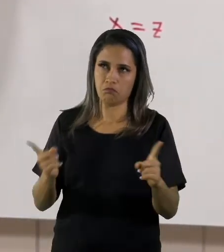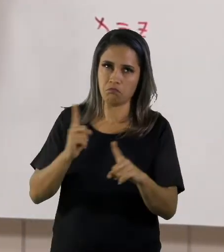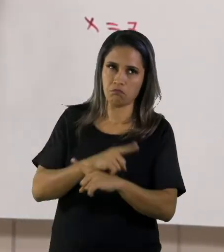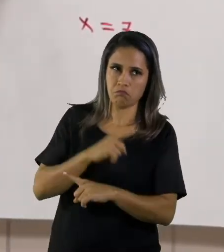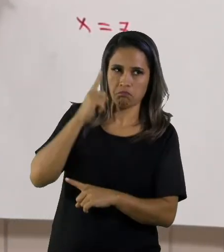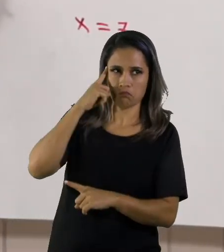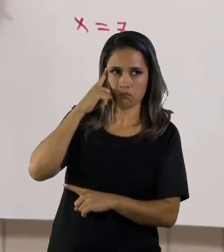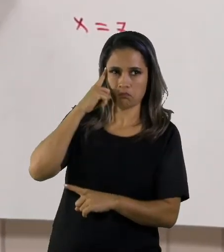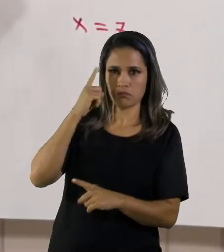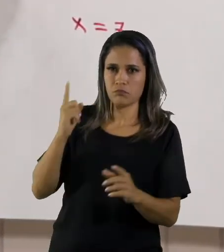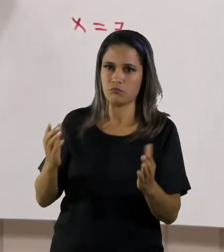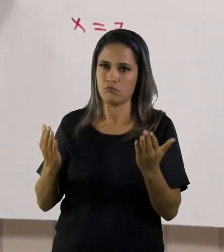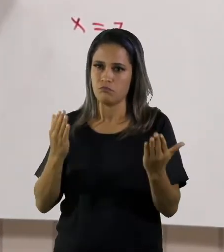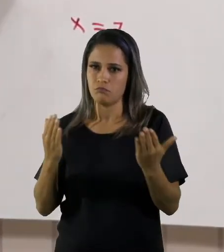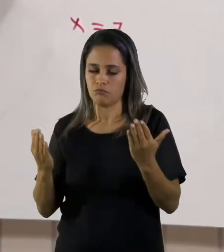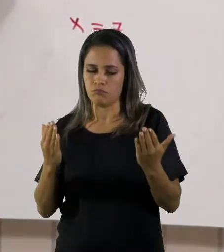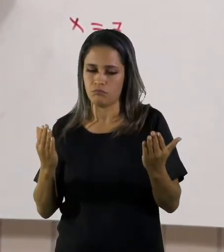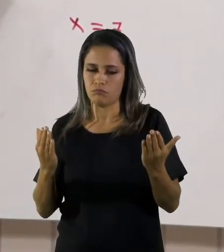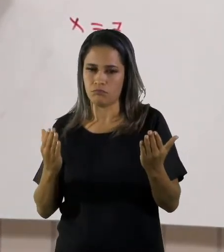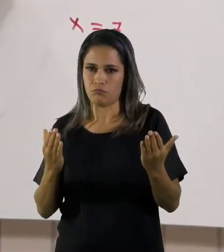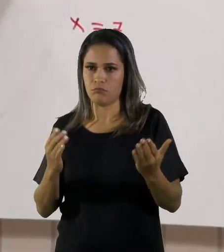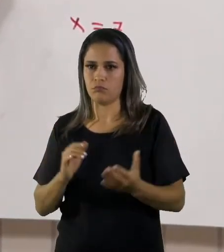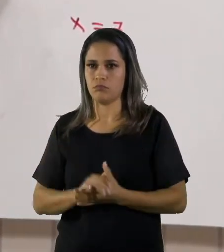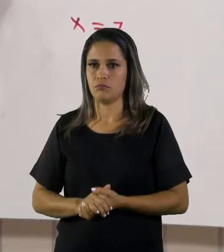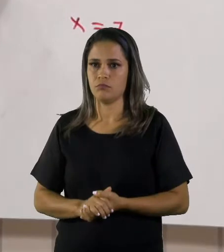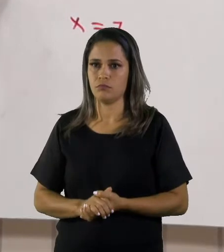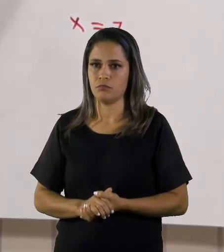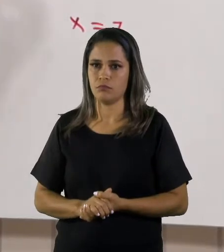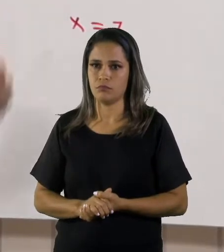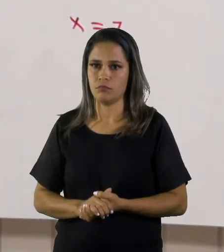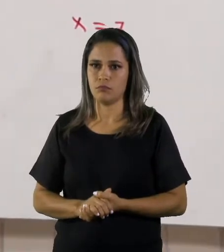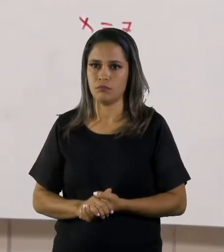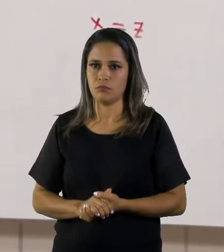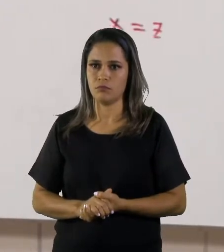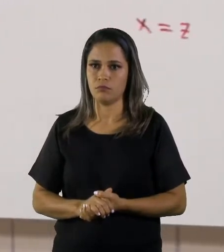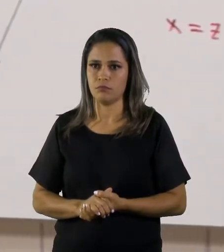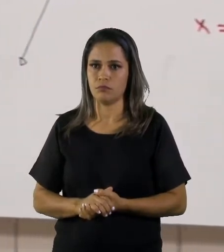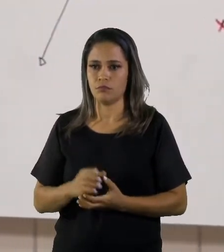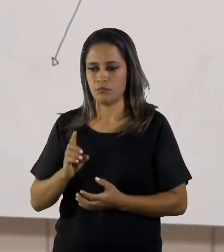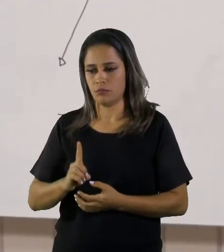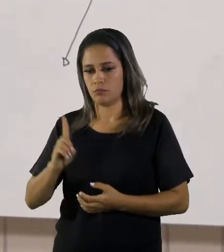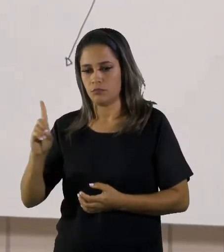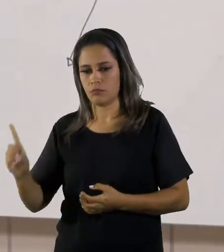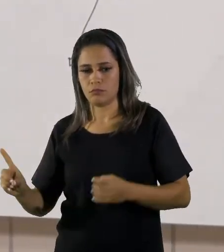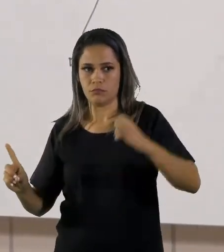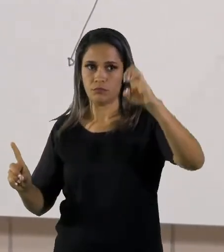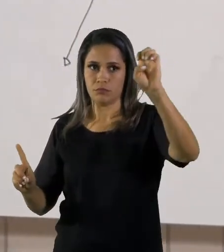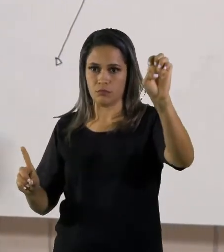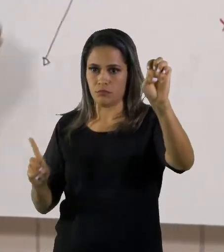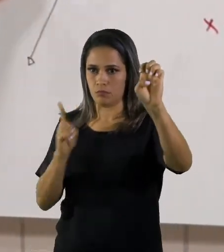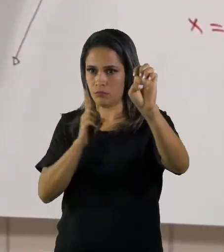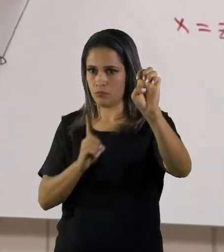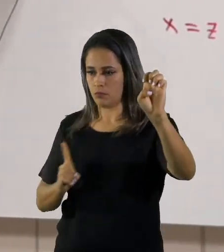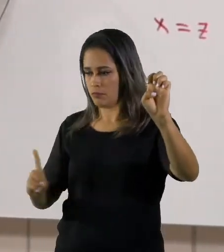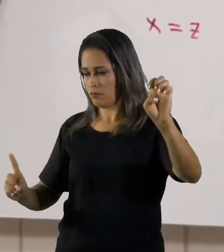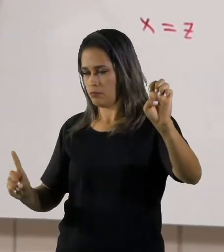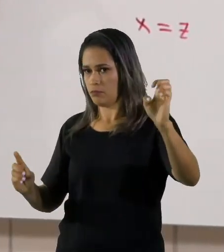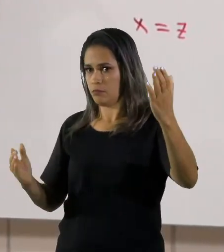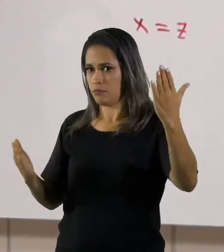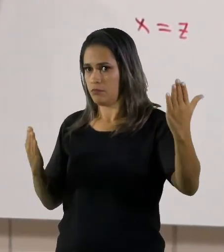vou compará-lo com o ângulo da direita. Ok? Então